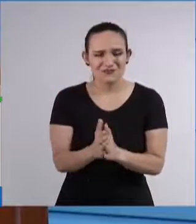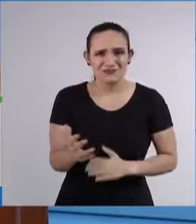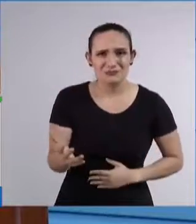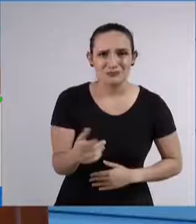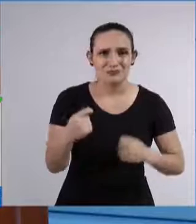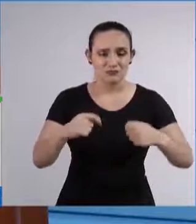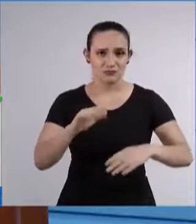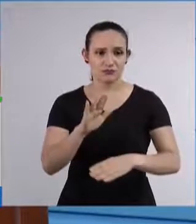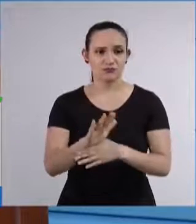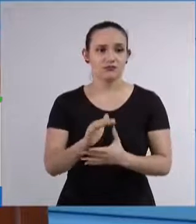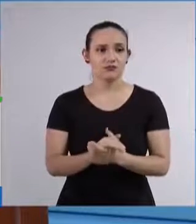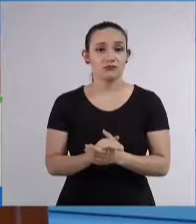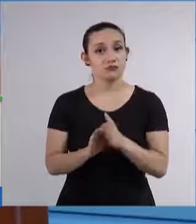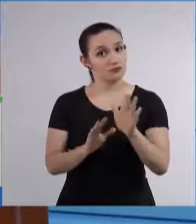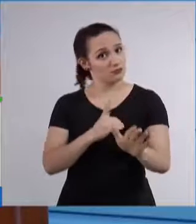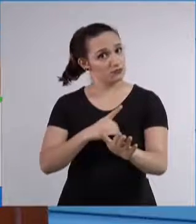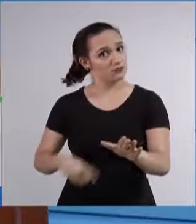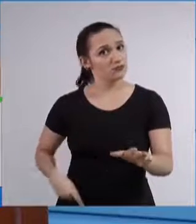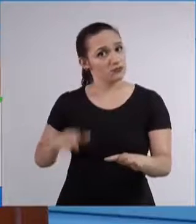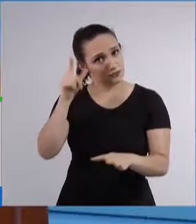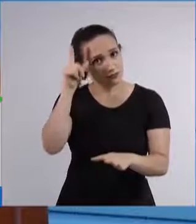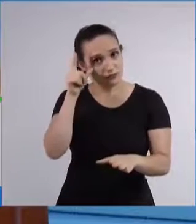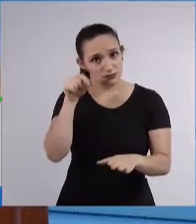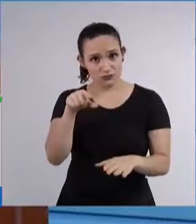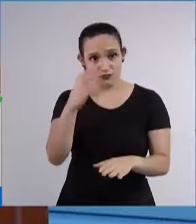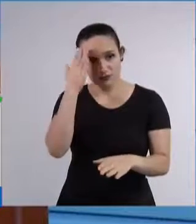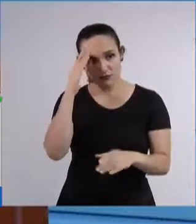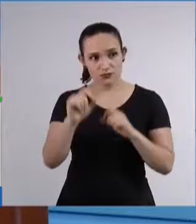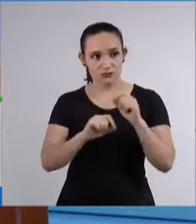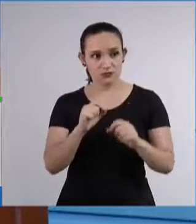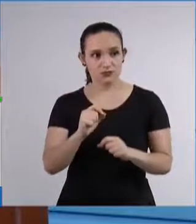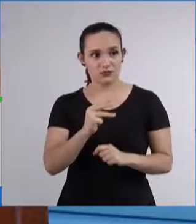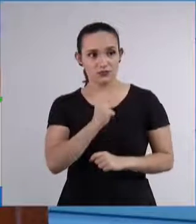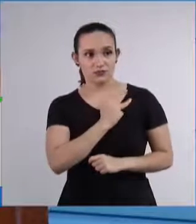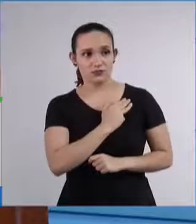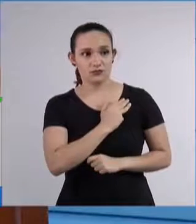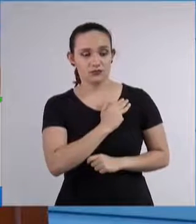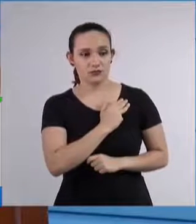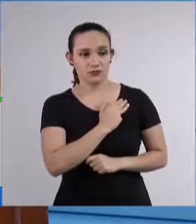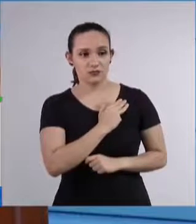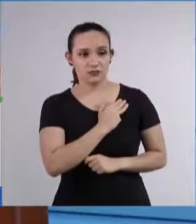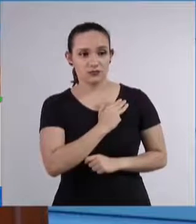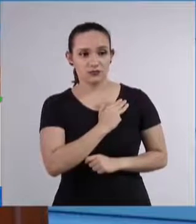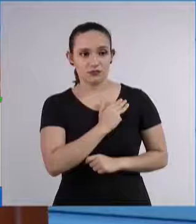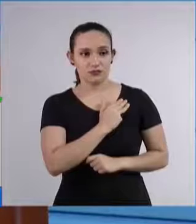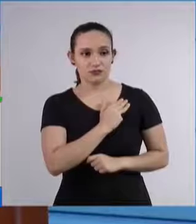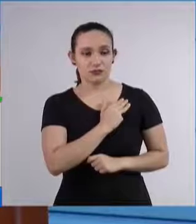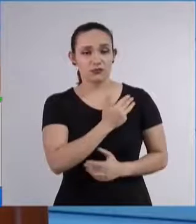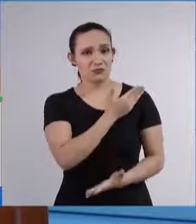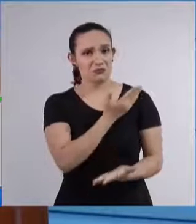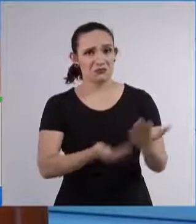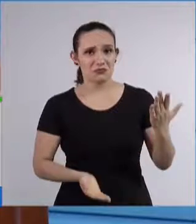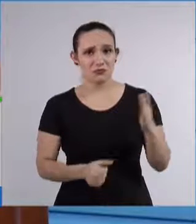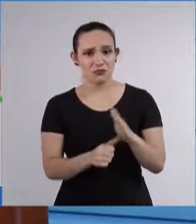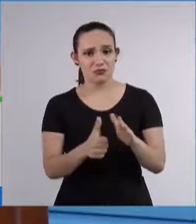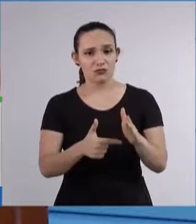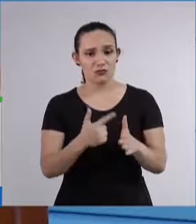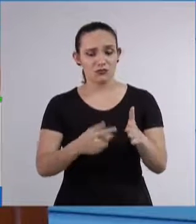com detalhe, deputado Lídio, o Lula perdeu 3 eleições e assumiu, assim, com a maior